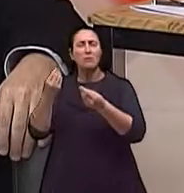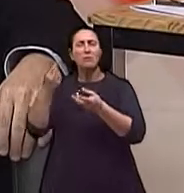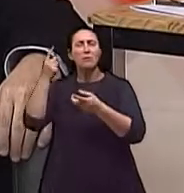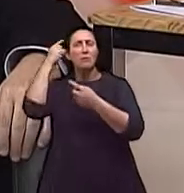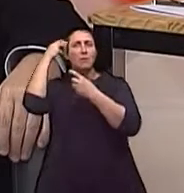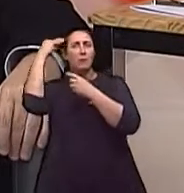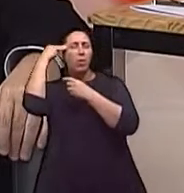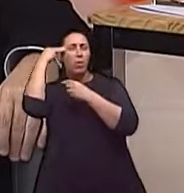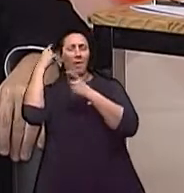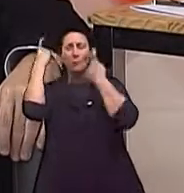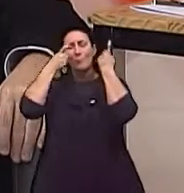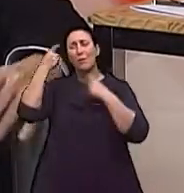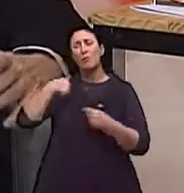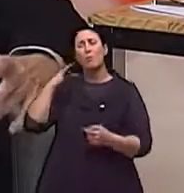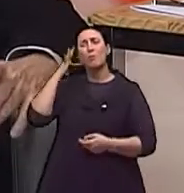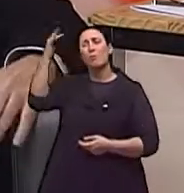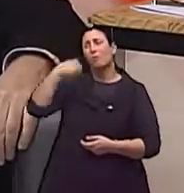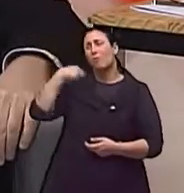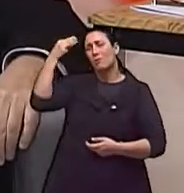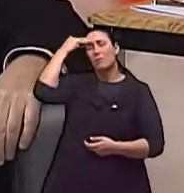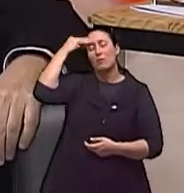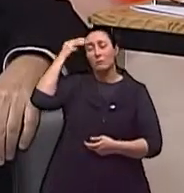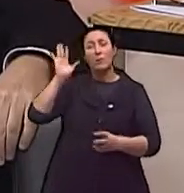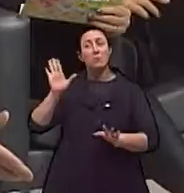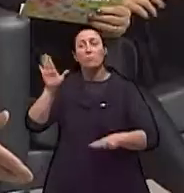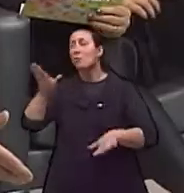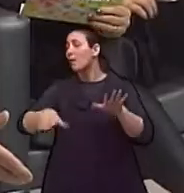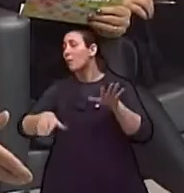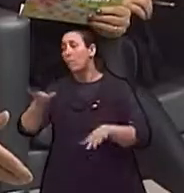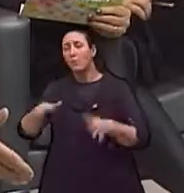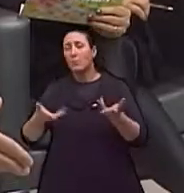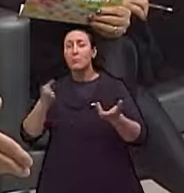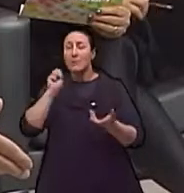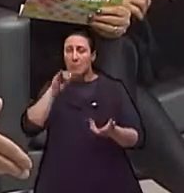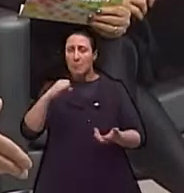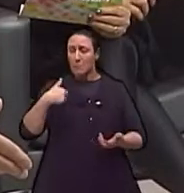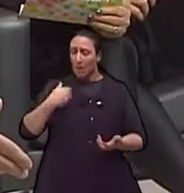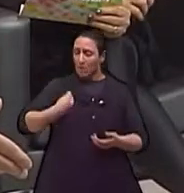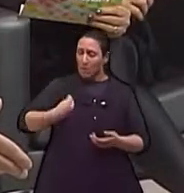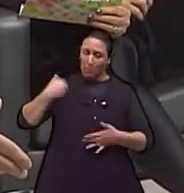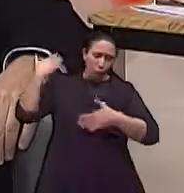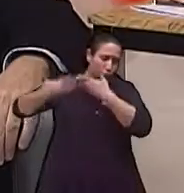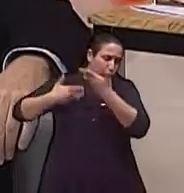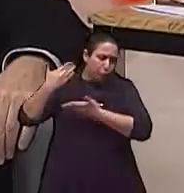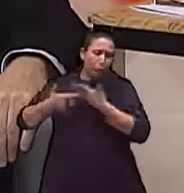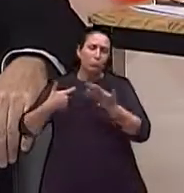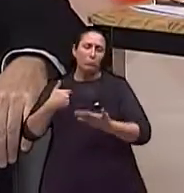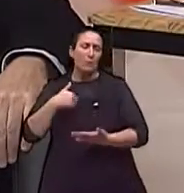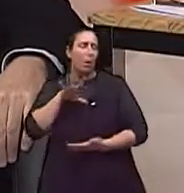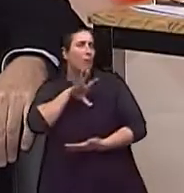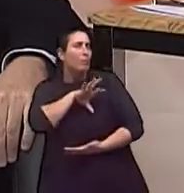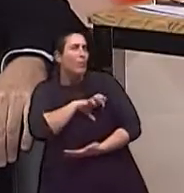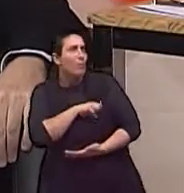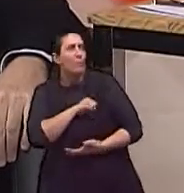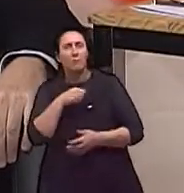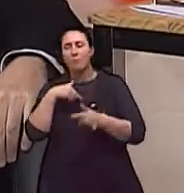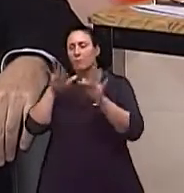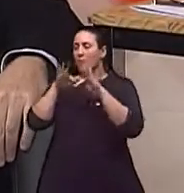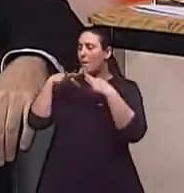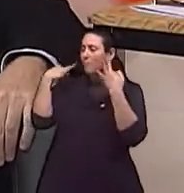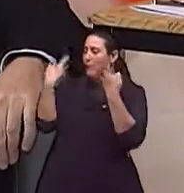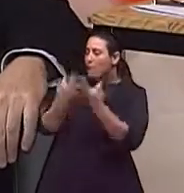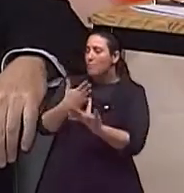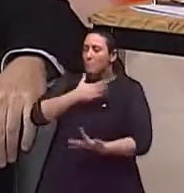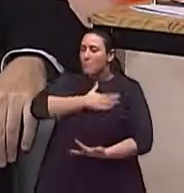mas uma vida saudável relações amorosas importantes são eh situações familiares de